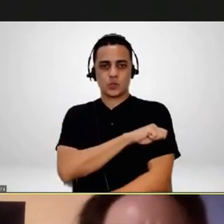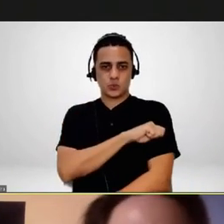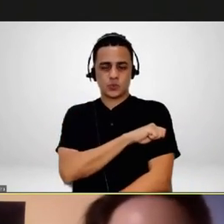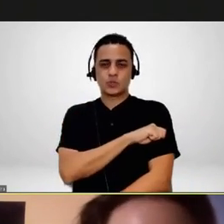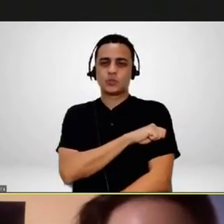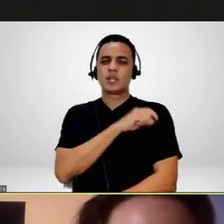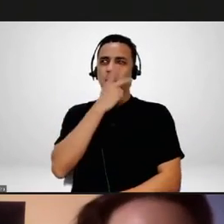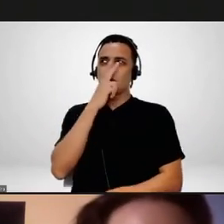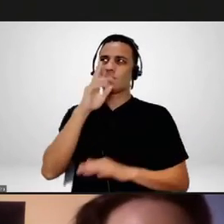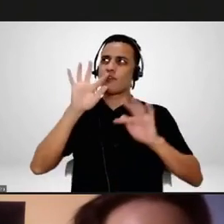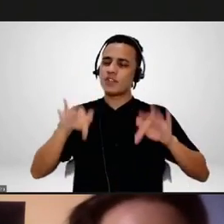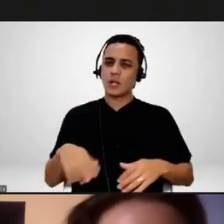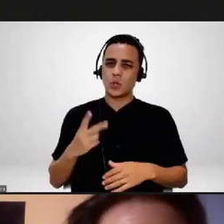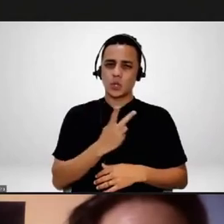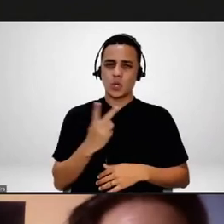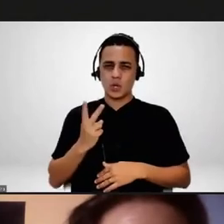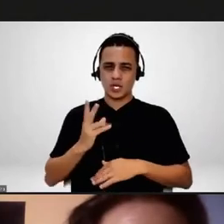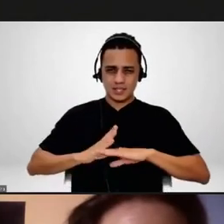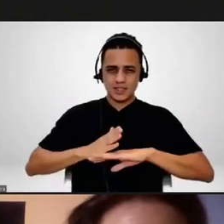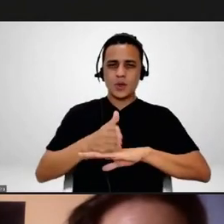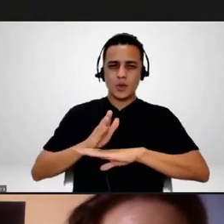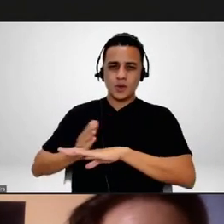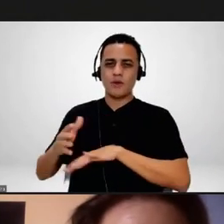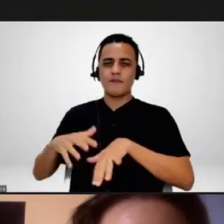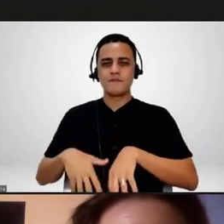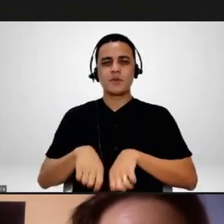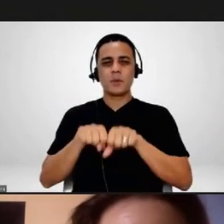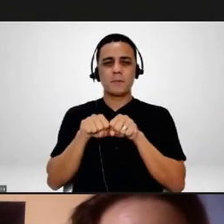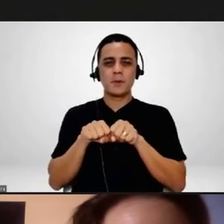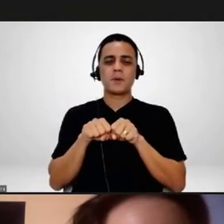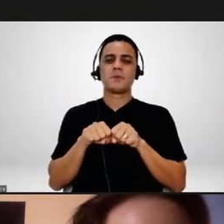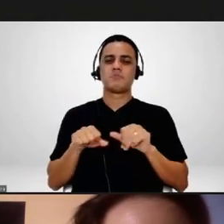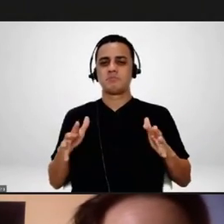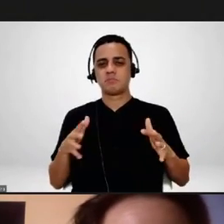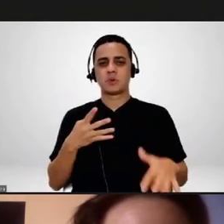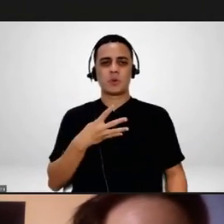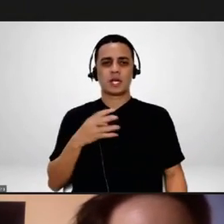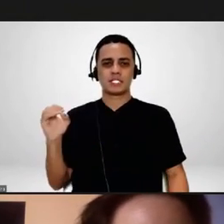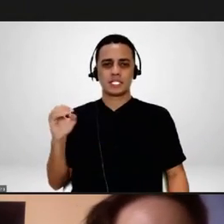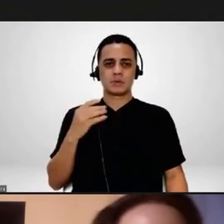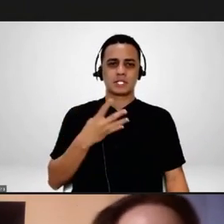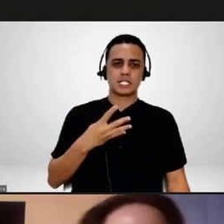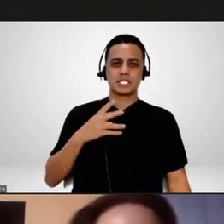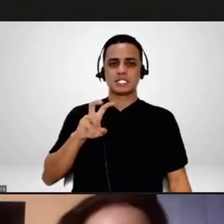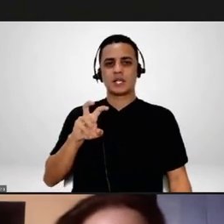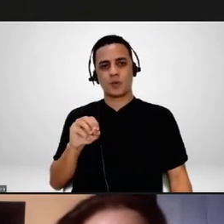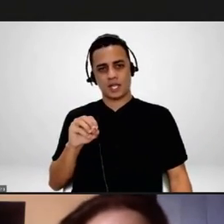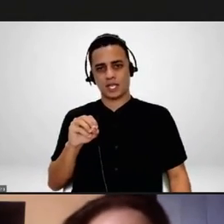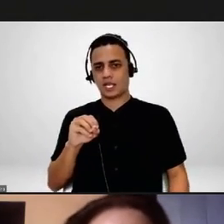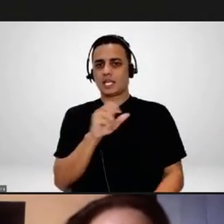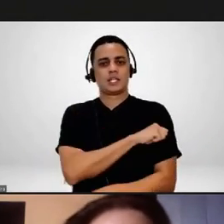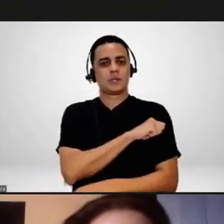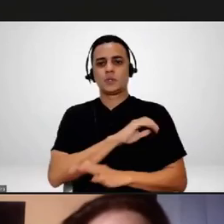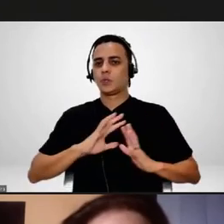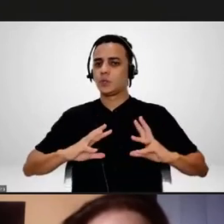no final, nas 2 entradas, né, Adriana, se formaram uns 450 alunos de tudo quanto é lado do